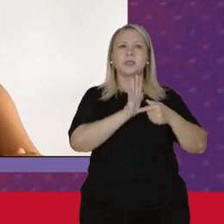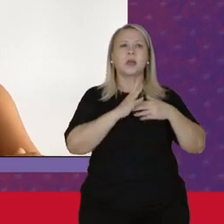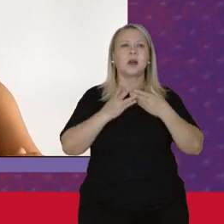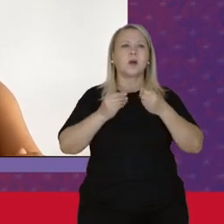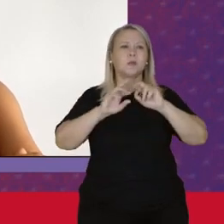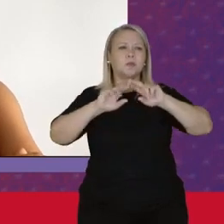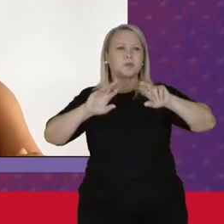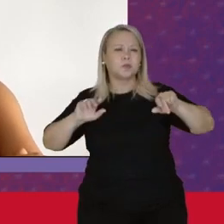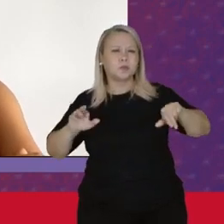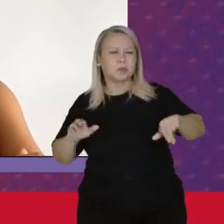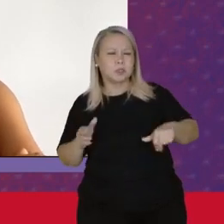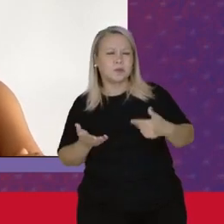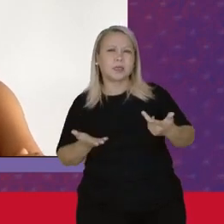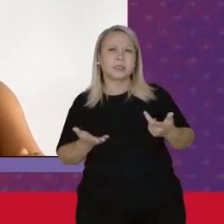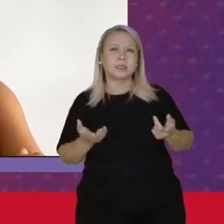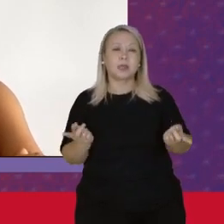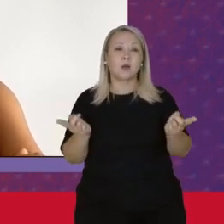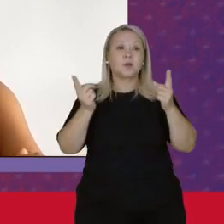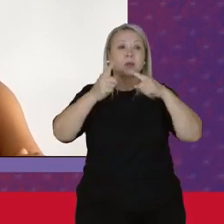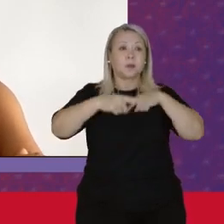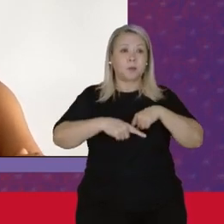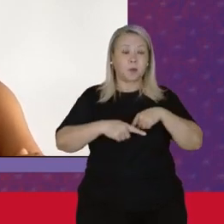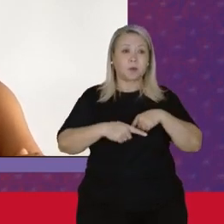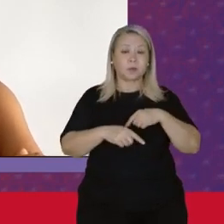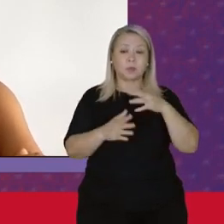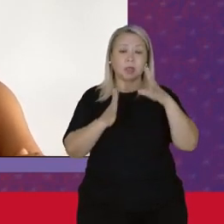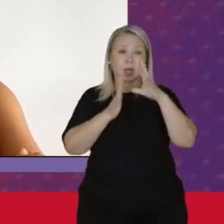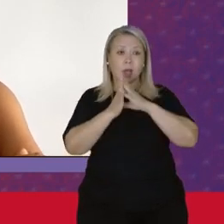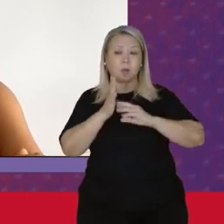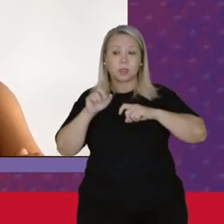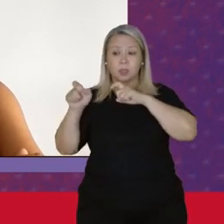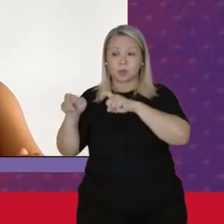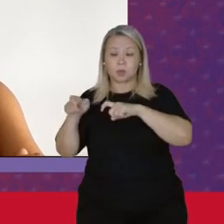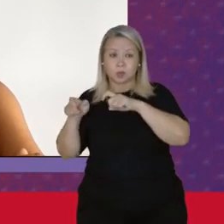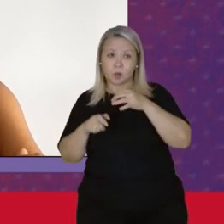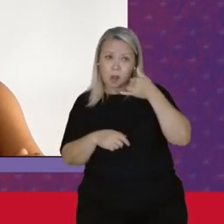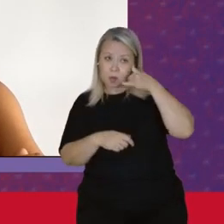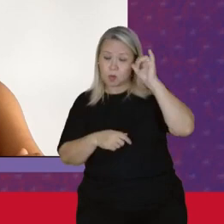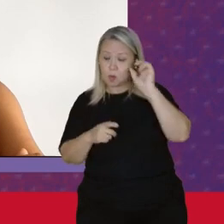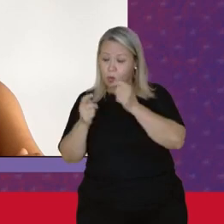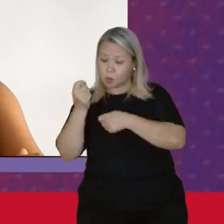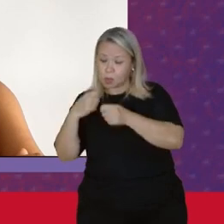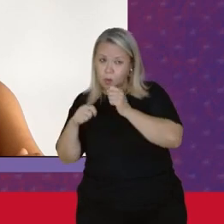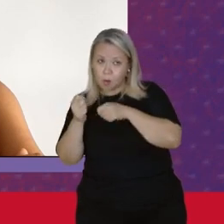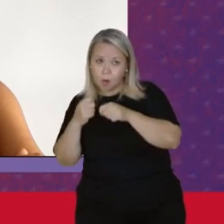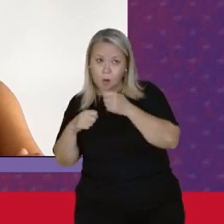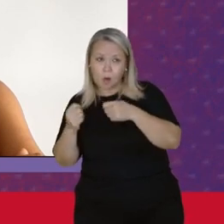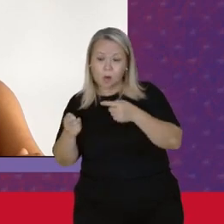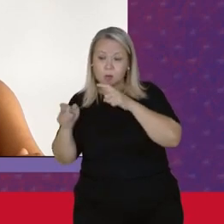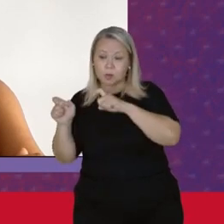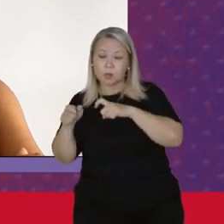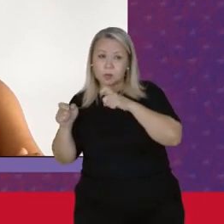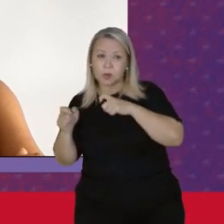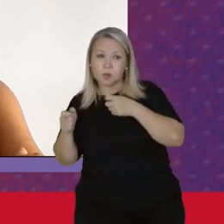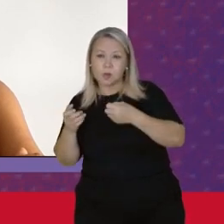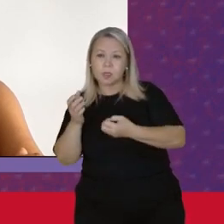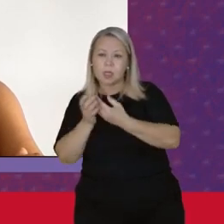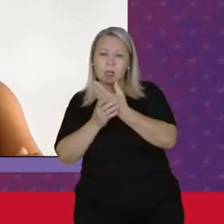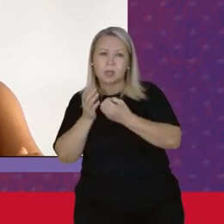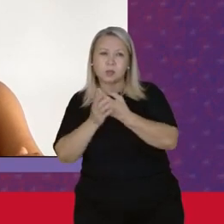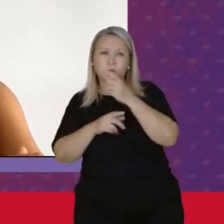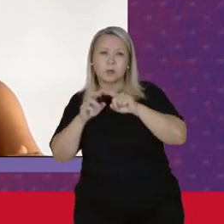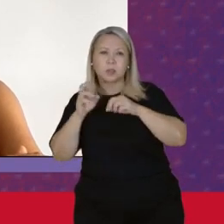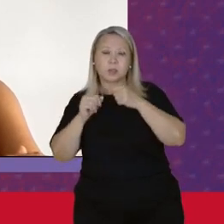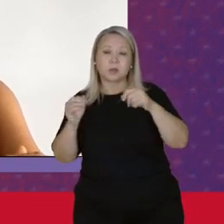isso é contraposto ao modelo das commodities, do agronegócio, um modelo de produção com um